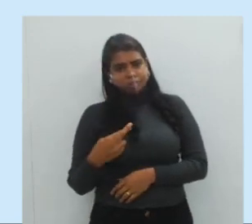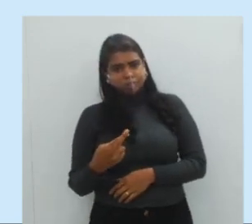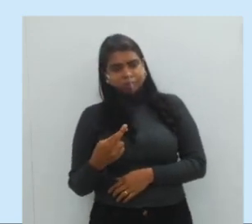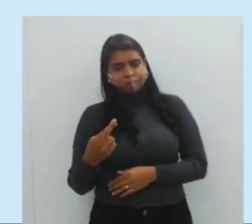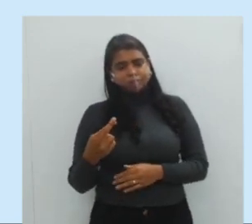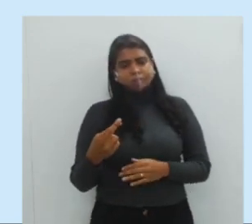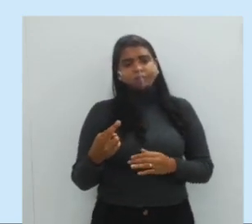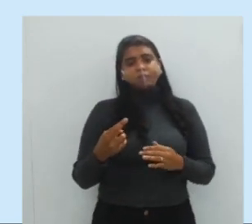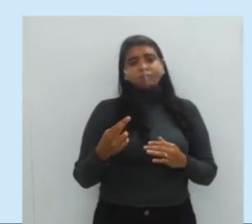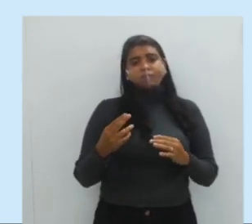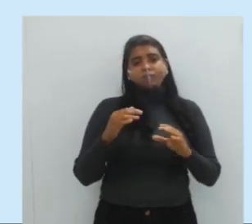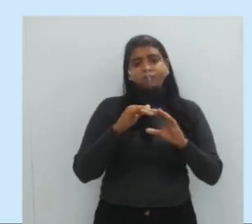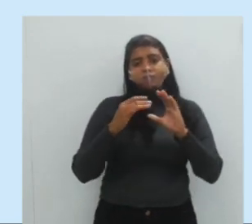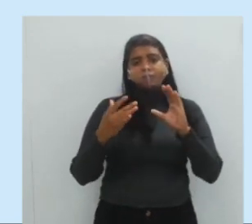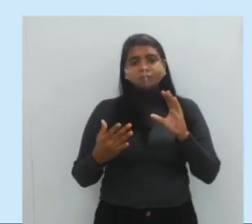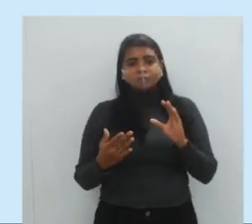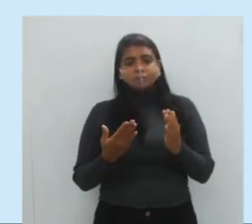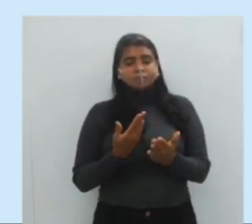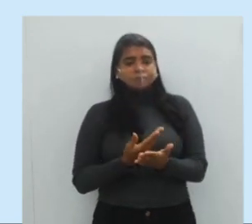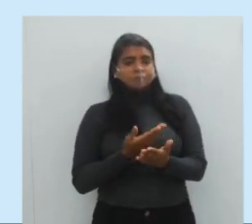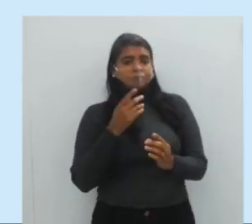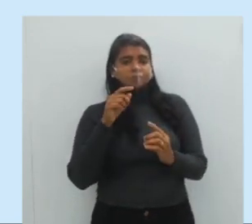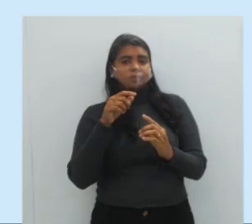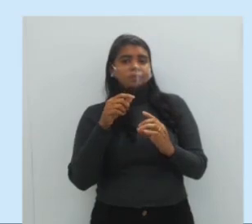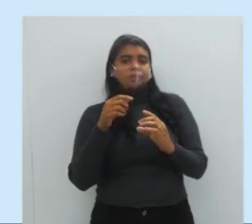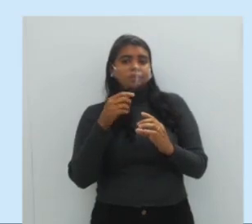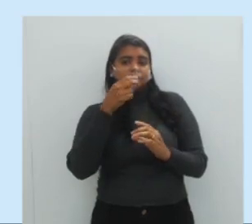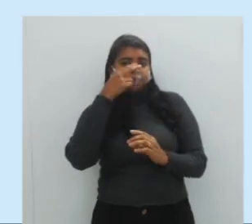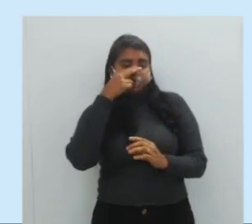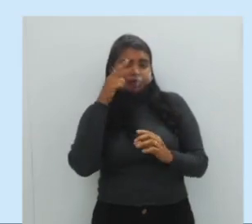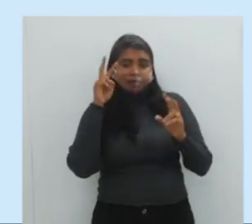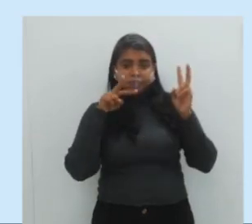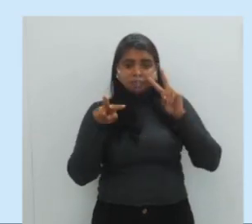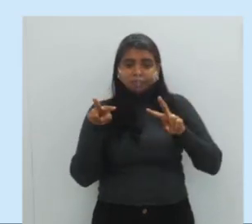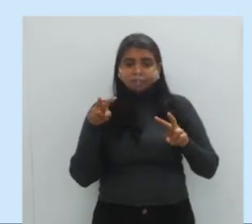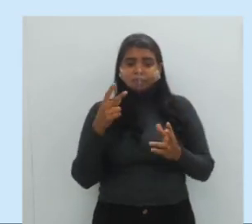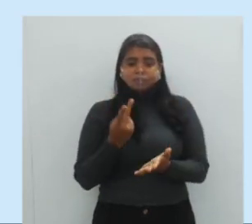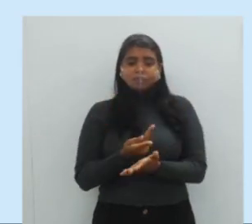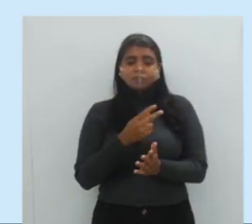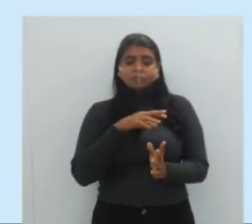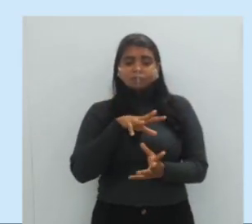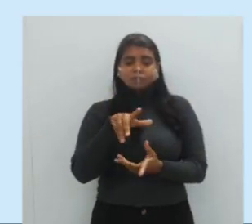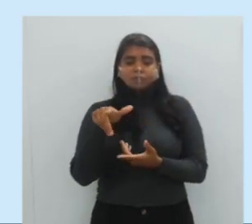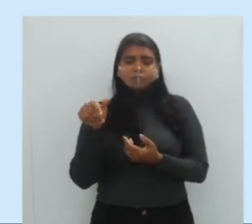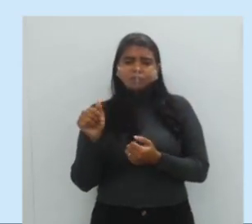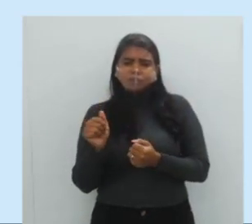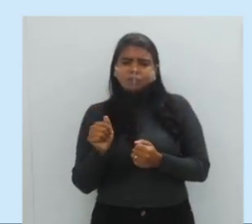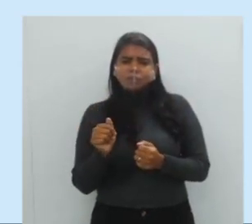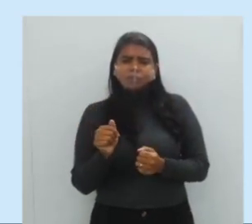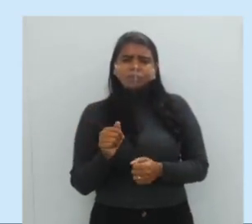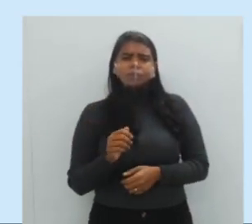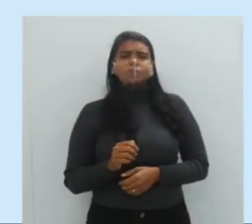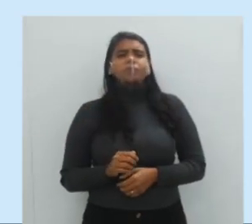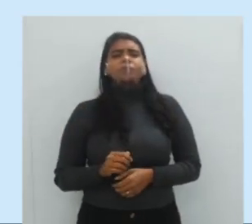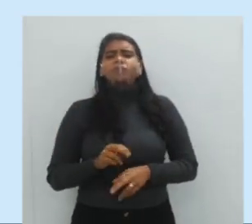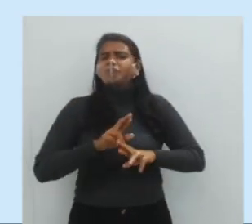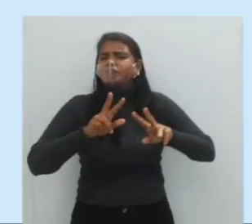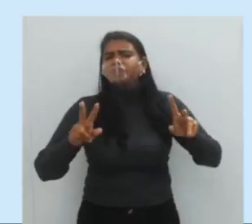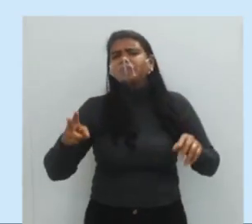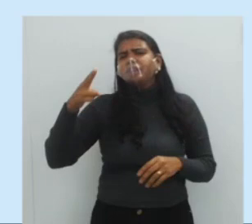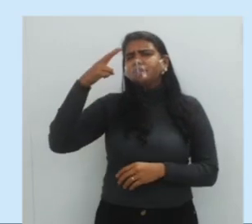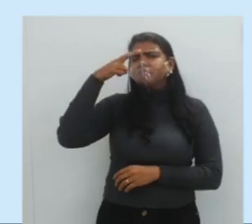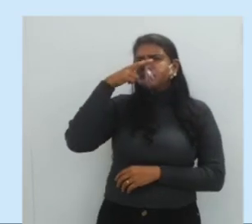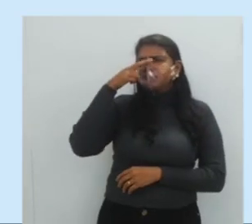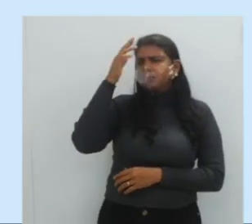religião está relacionada ao conjunto de crenças e visões do mundo. Esse conjunto de crenças